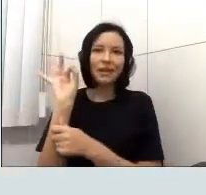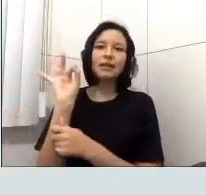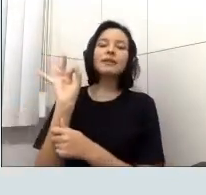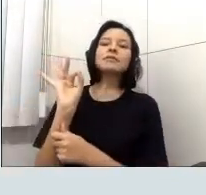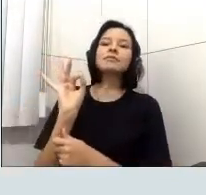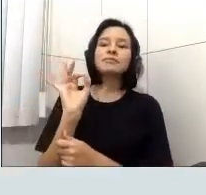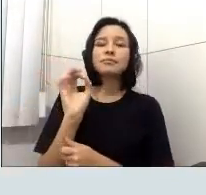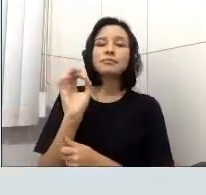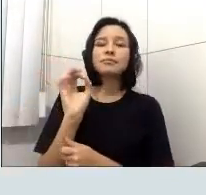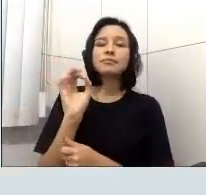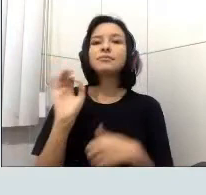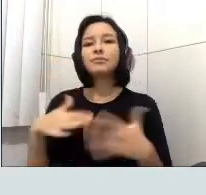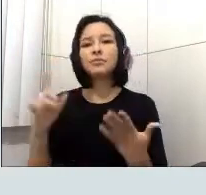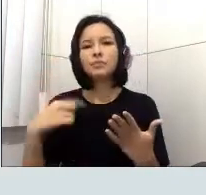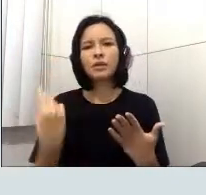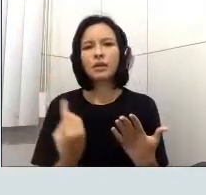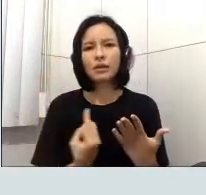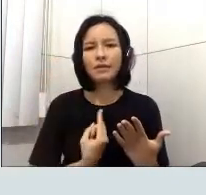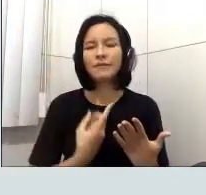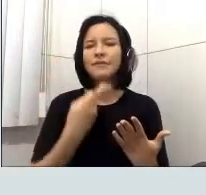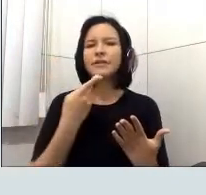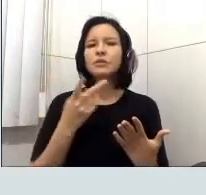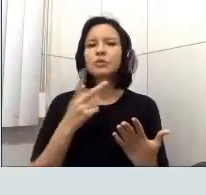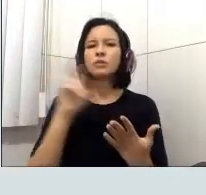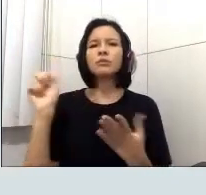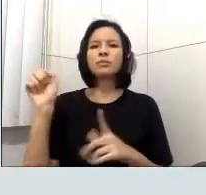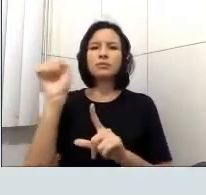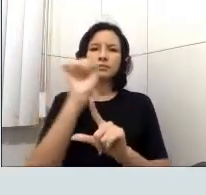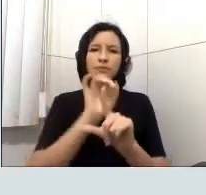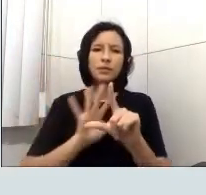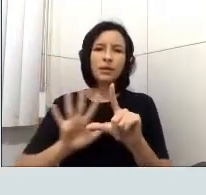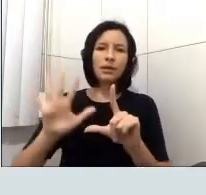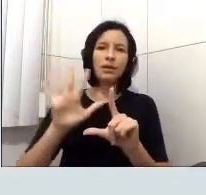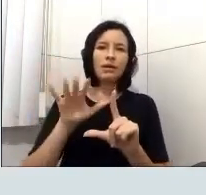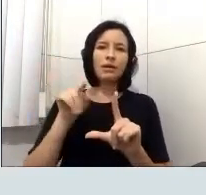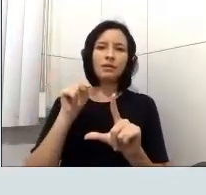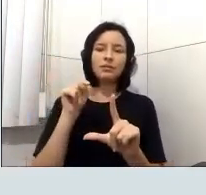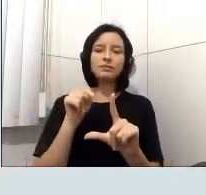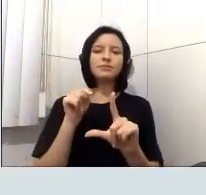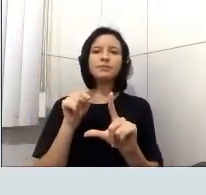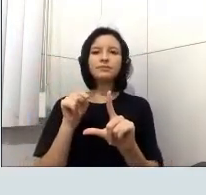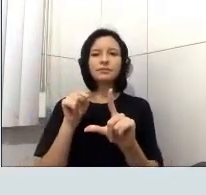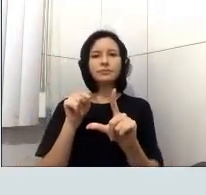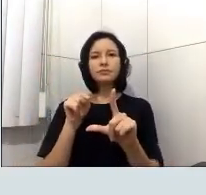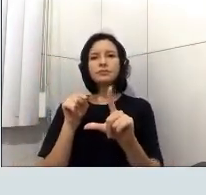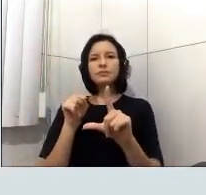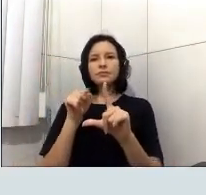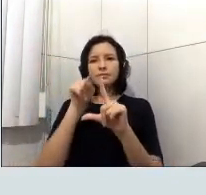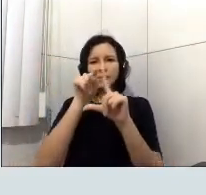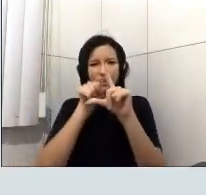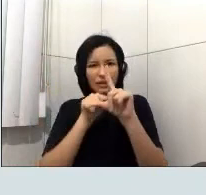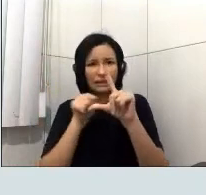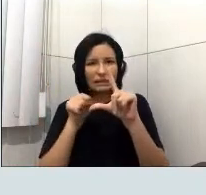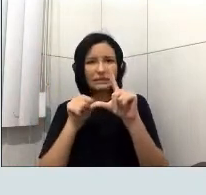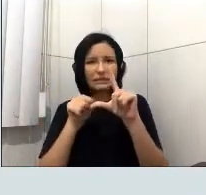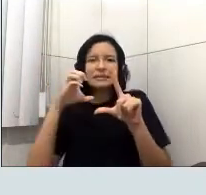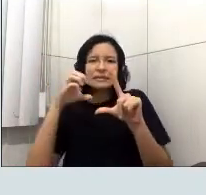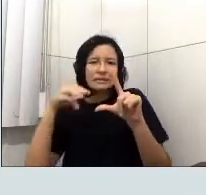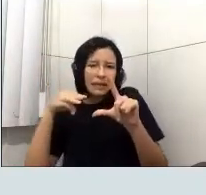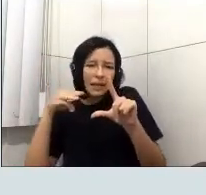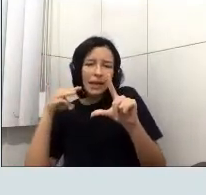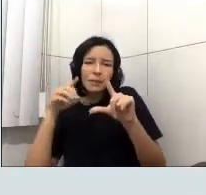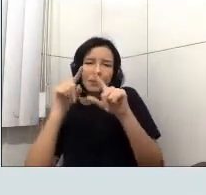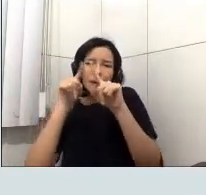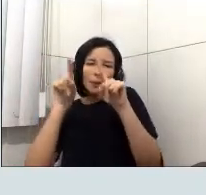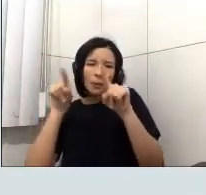Quando nós estamos falando de área, nós estamos falando em metros quadrados, centímetros quadrados,